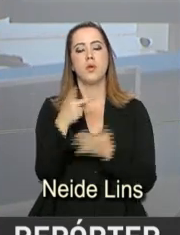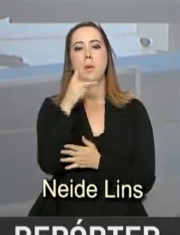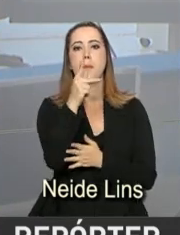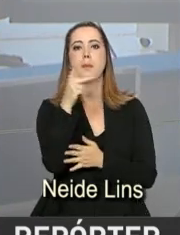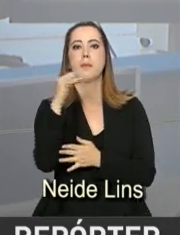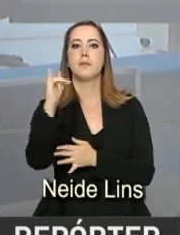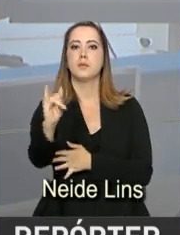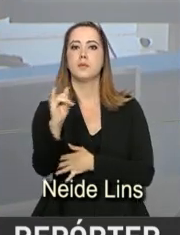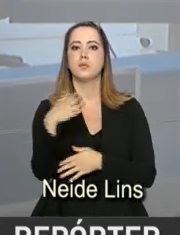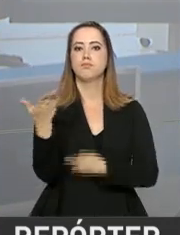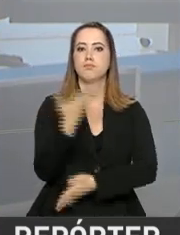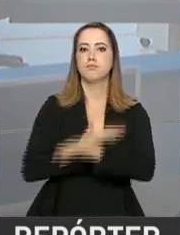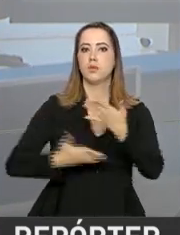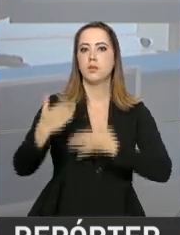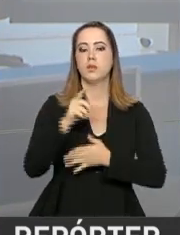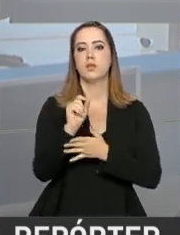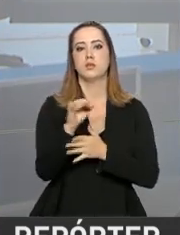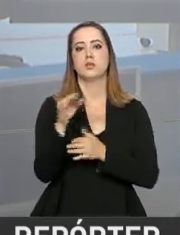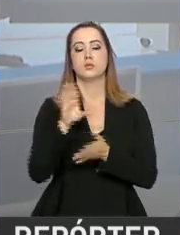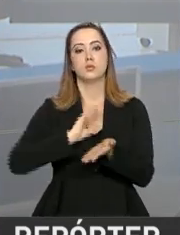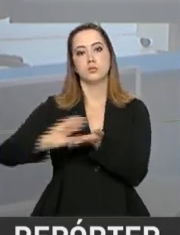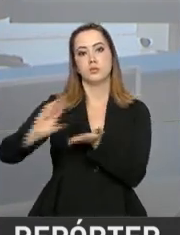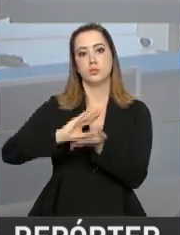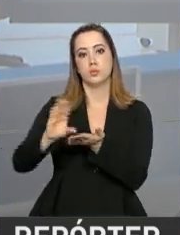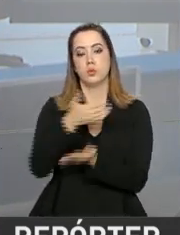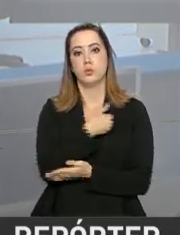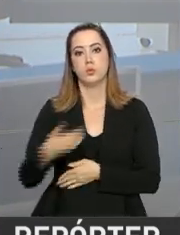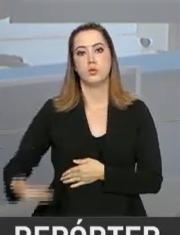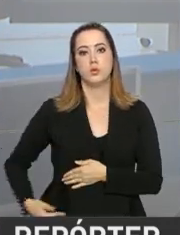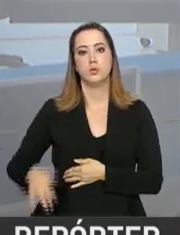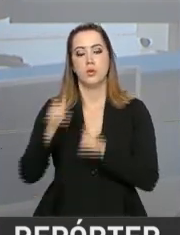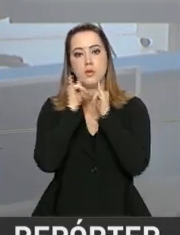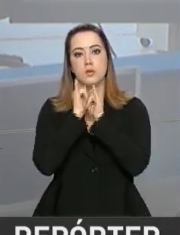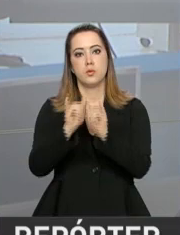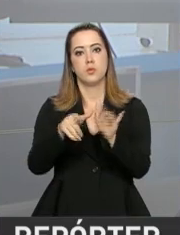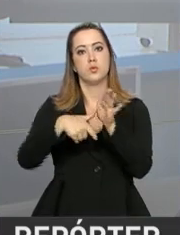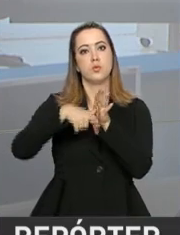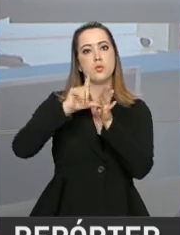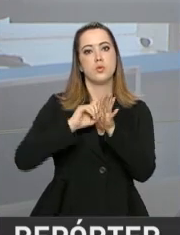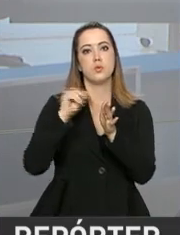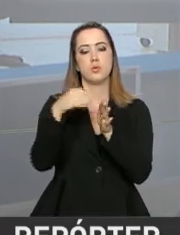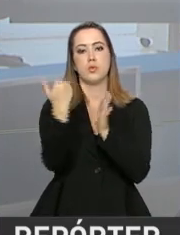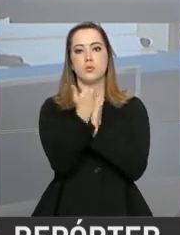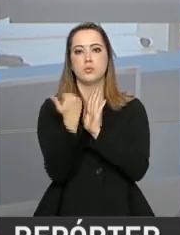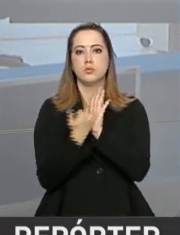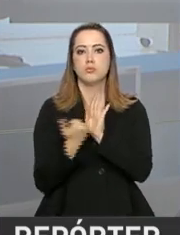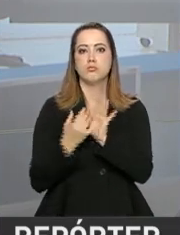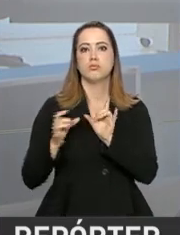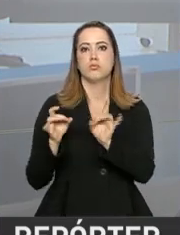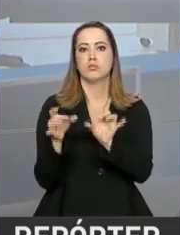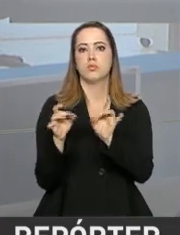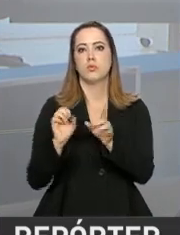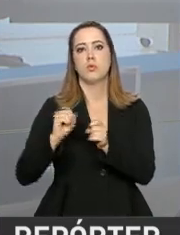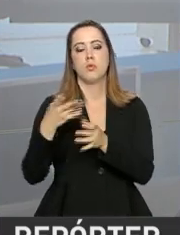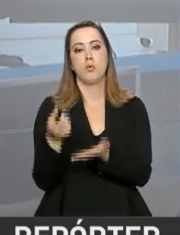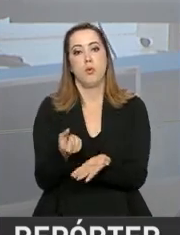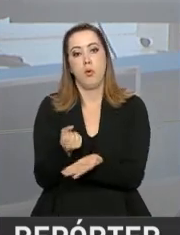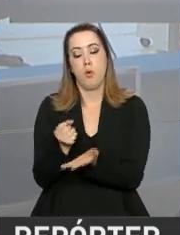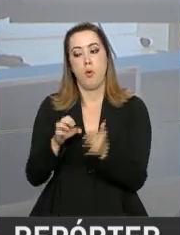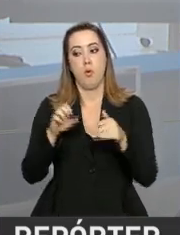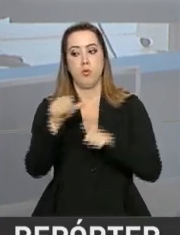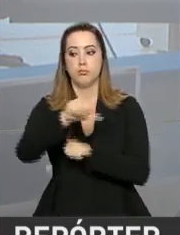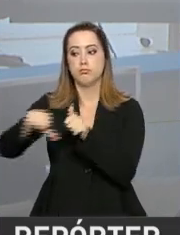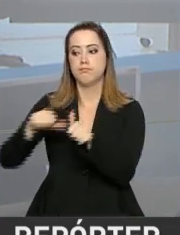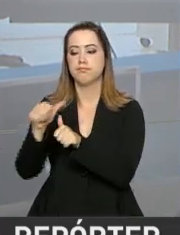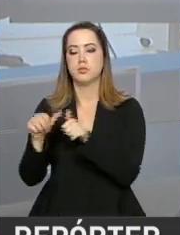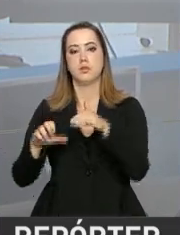Programa de Parcerias de Investimentos. O governo anunciou ontem os projetos que serão vendidos ou concedidos à iniciativa privada. A ideia é